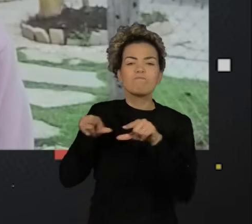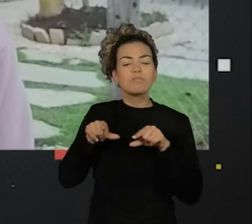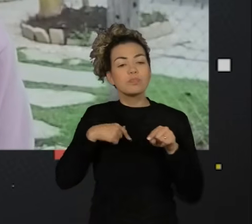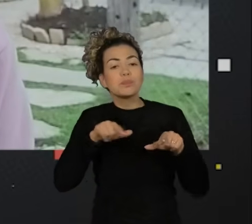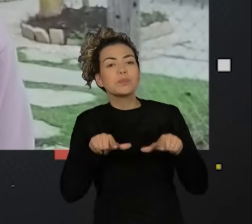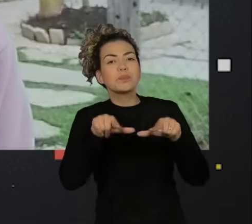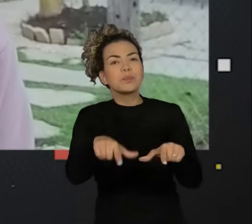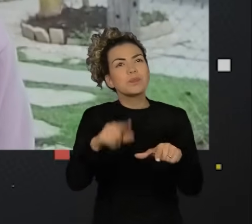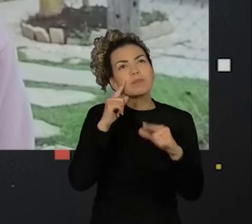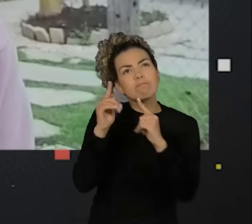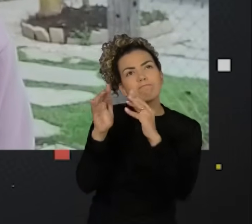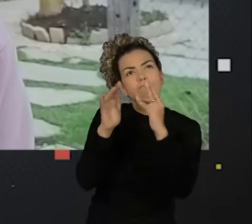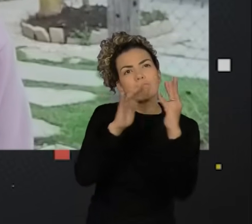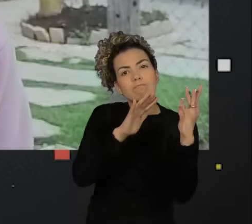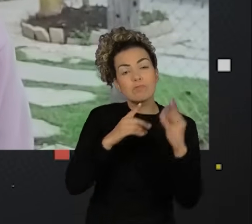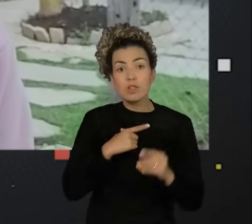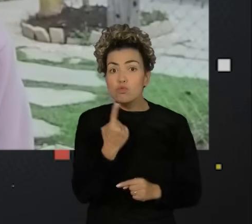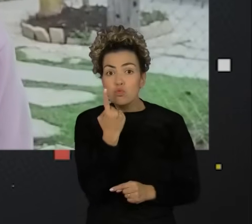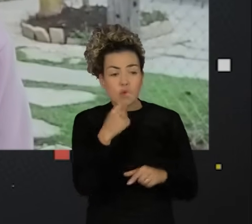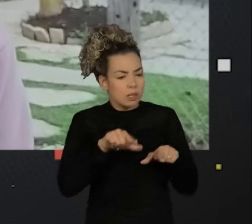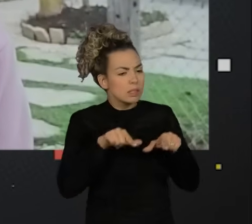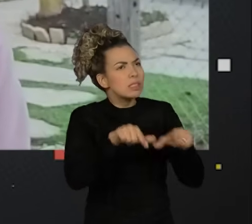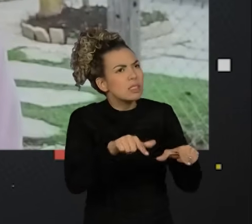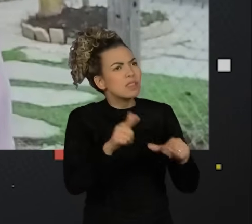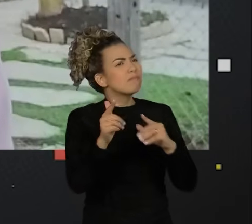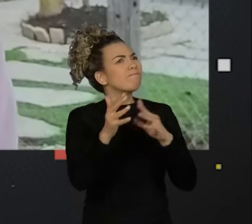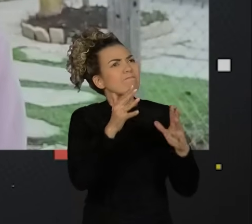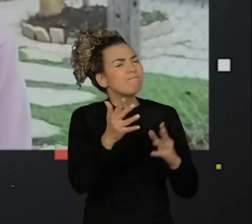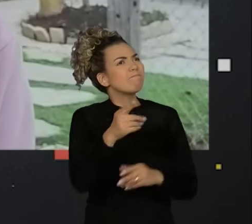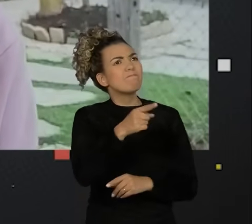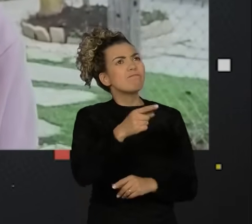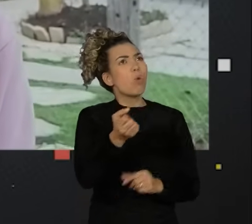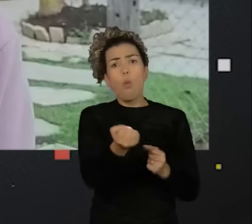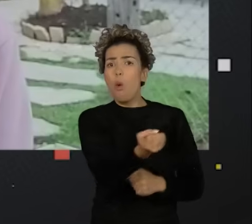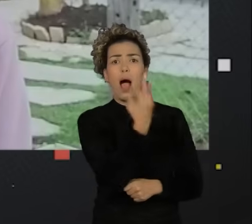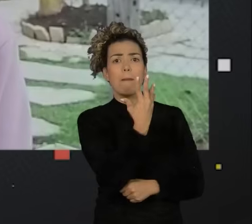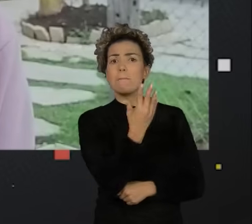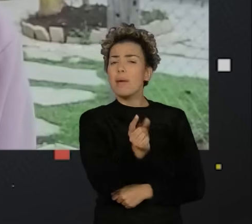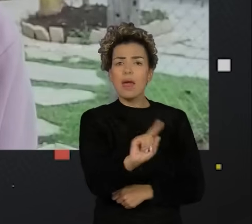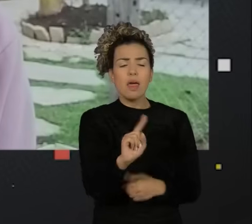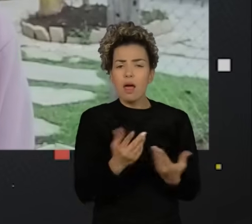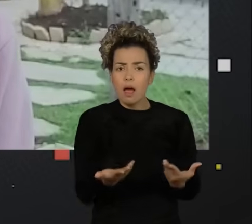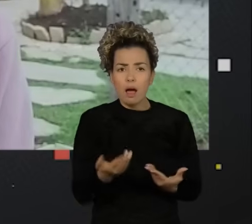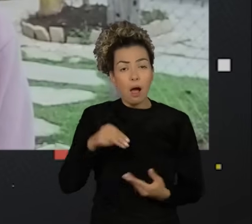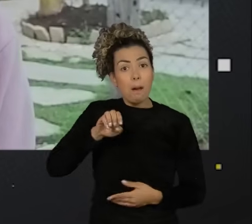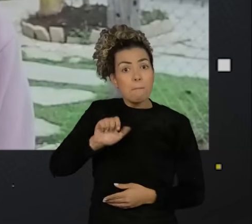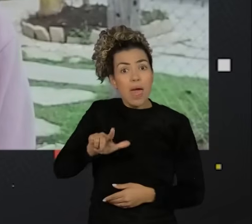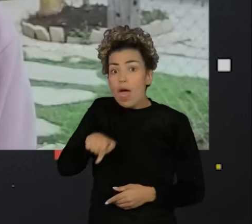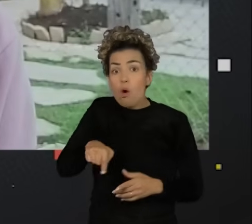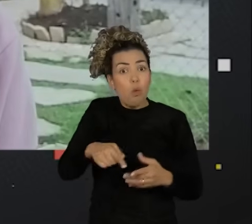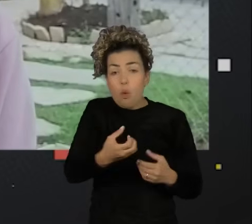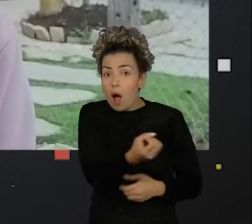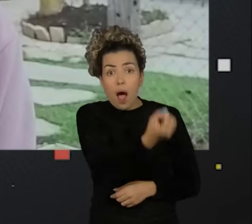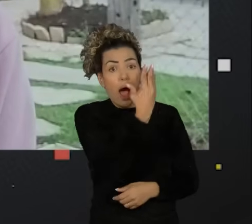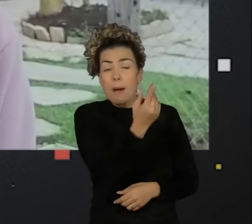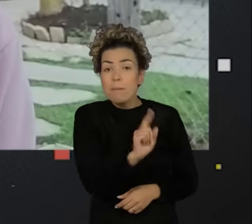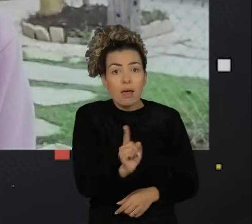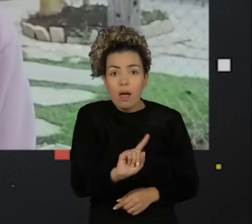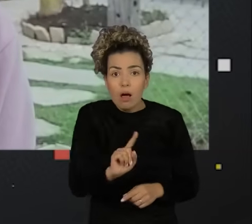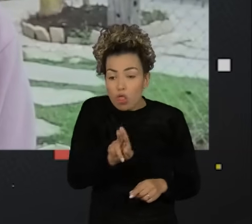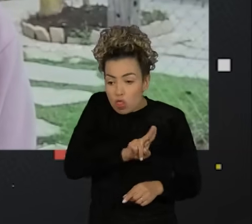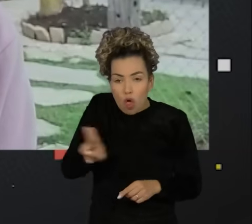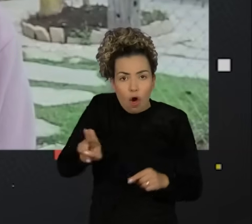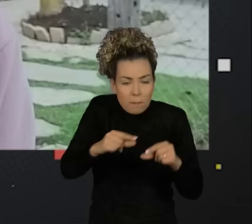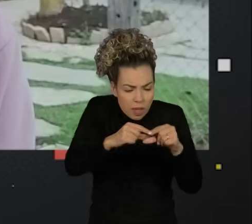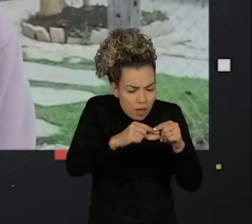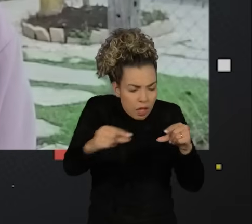claquete não pegou foi a da Mel Lisboa. Então o teste da Mel seguiu para o Manuel Carlos sem o nome da Mel.